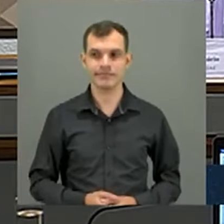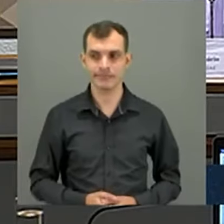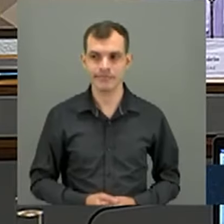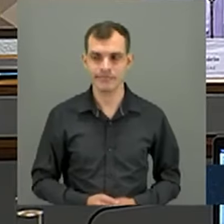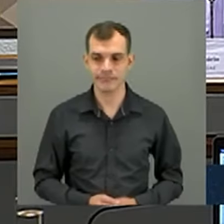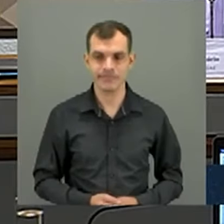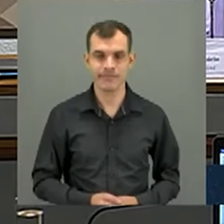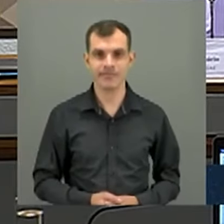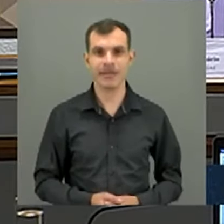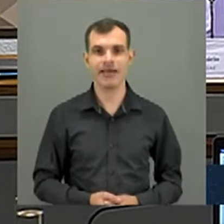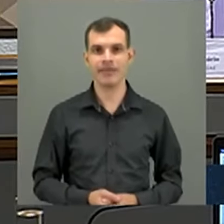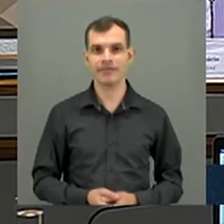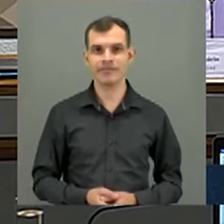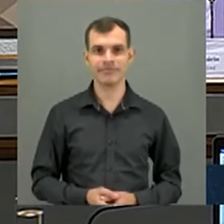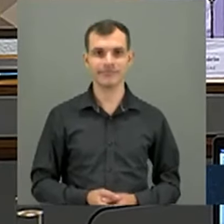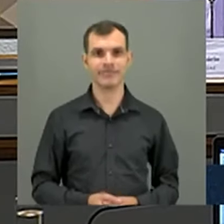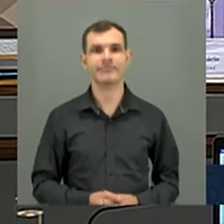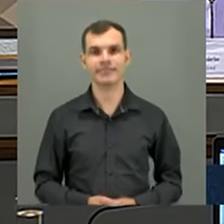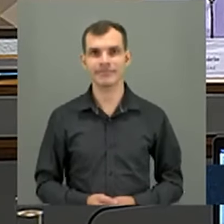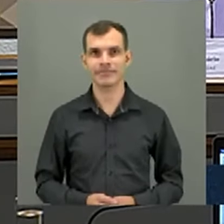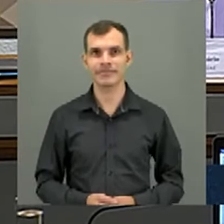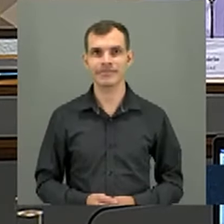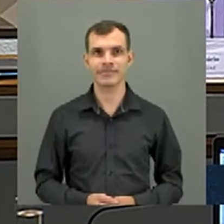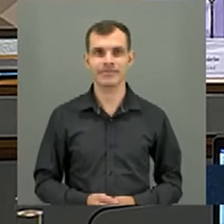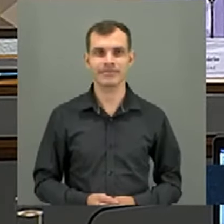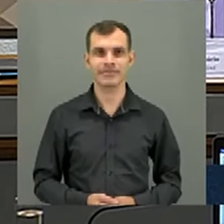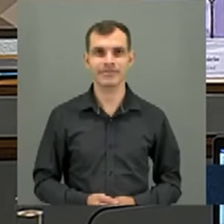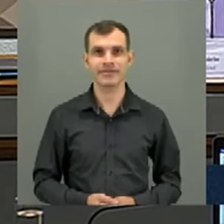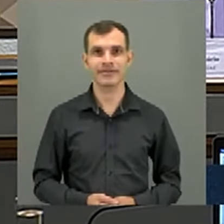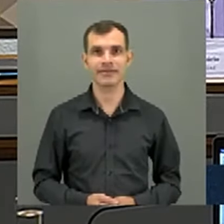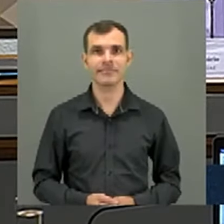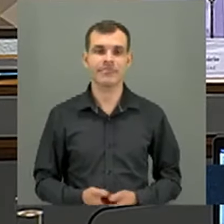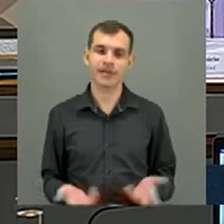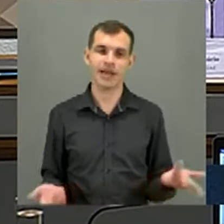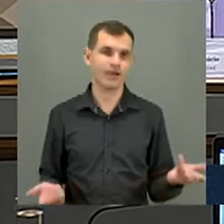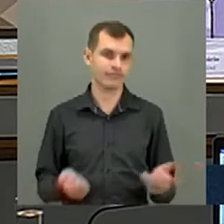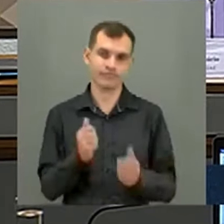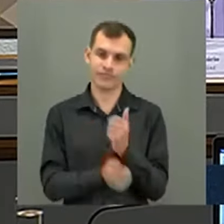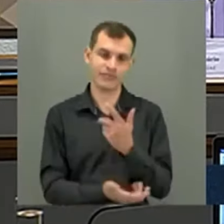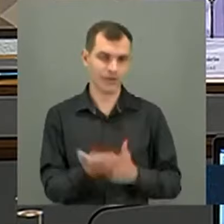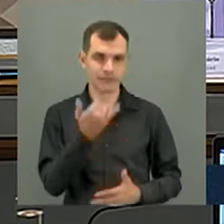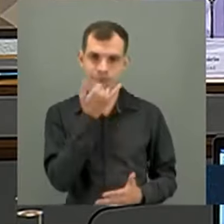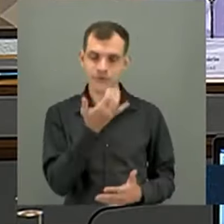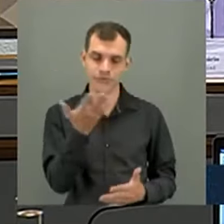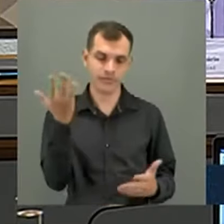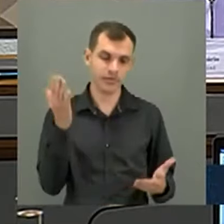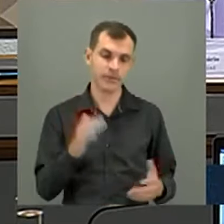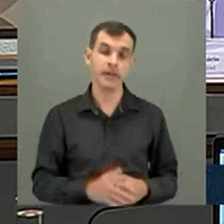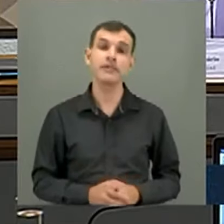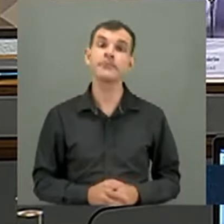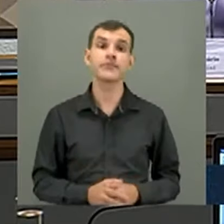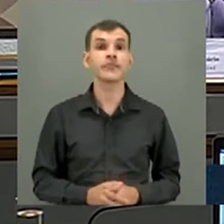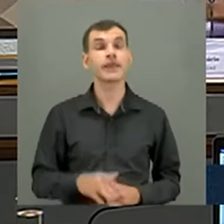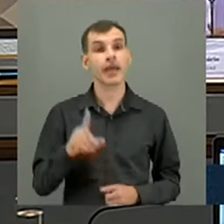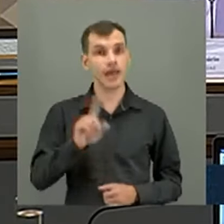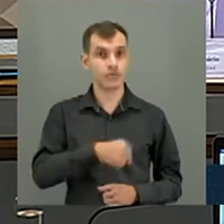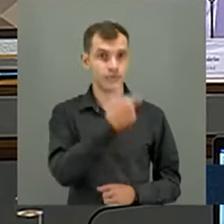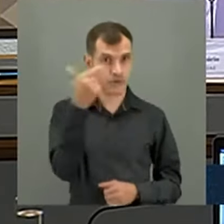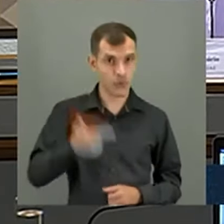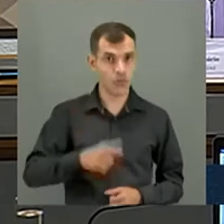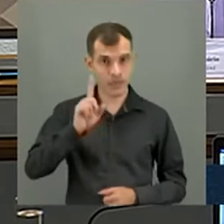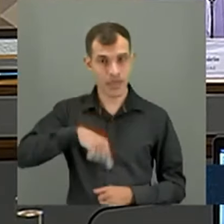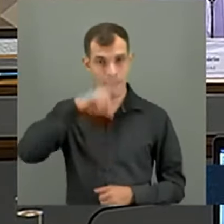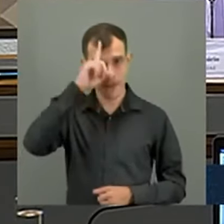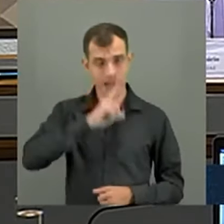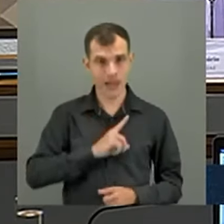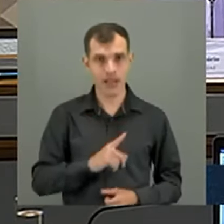aconteceu, então, domingo com o América? Isso é futebol, senador. O que é isso? Ele estava com o segundo amarelo, 42 minutos. Segundo amarelo? O cara disputou meu